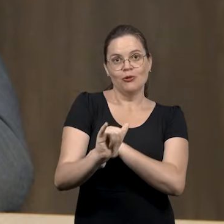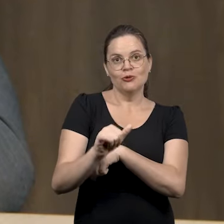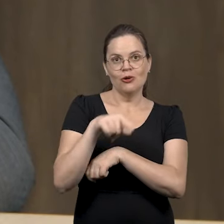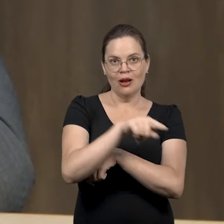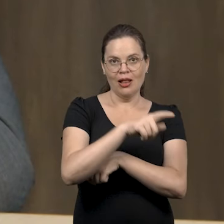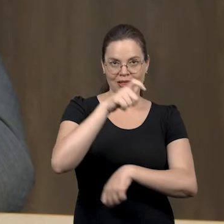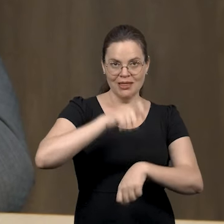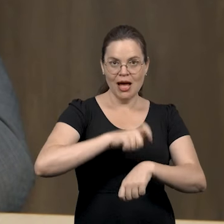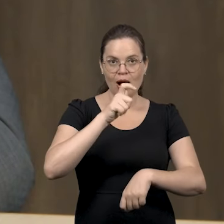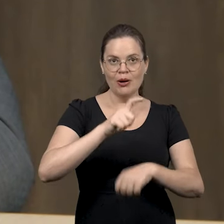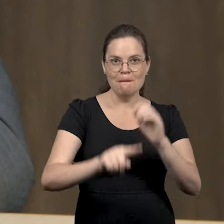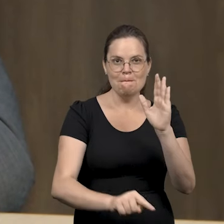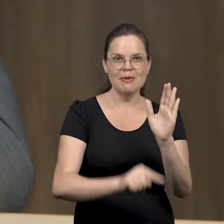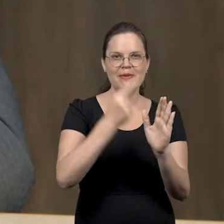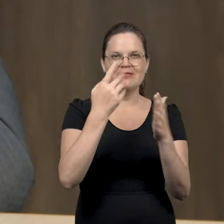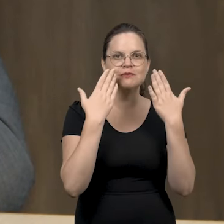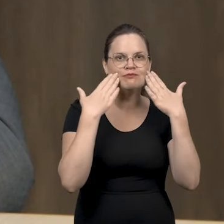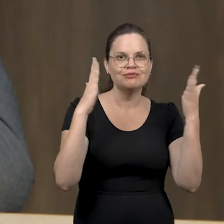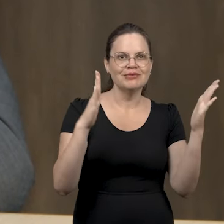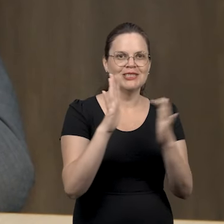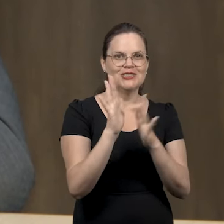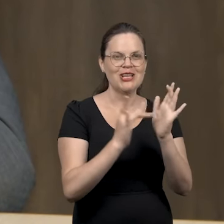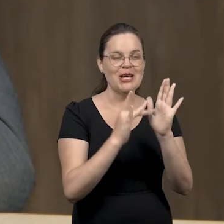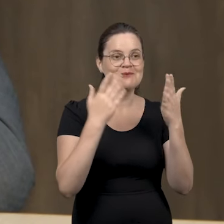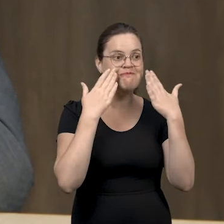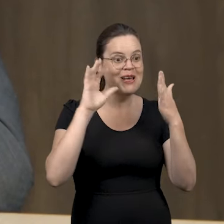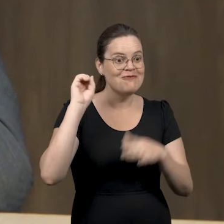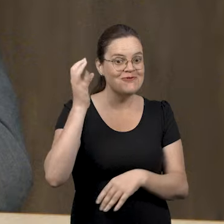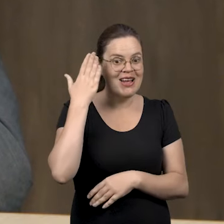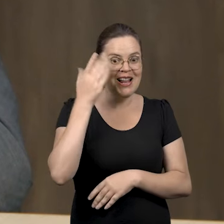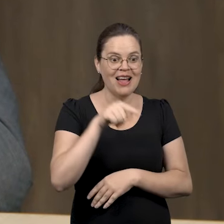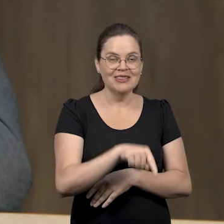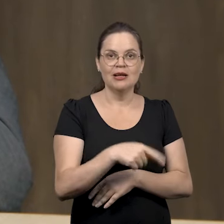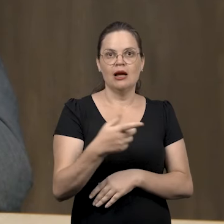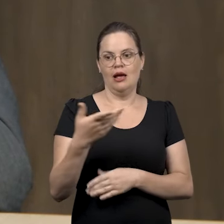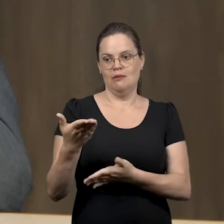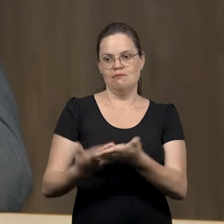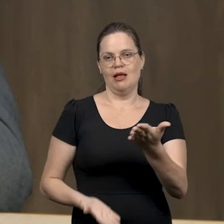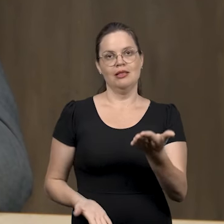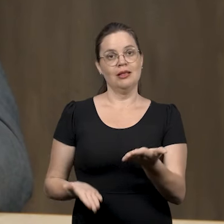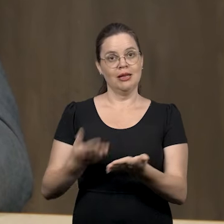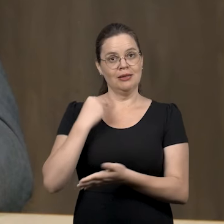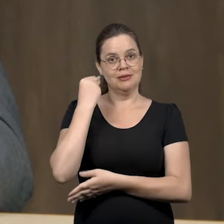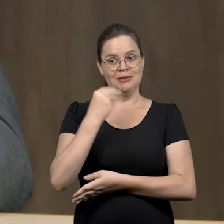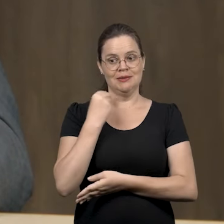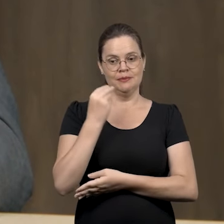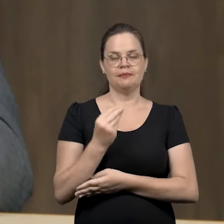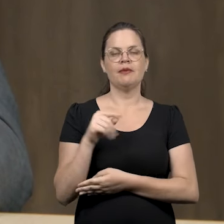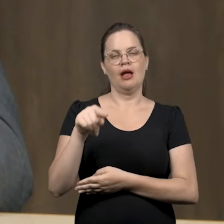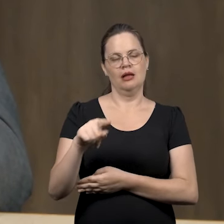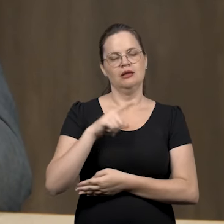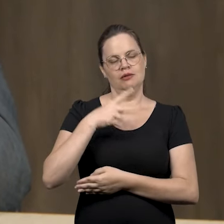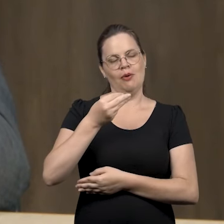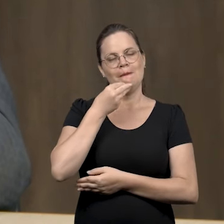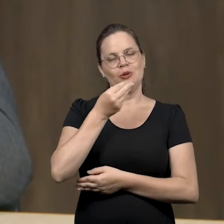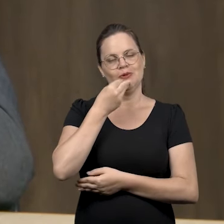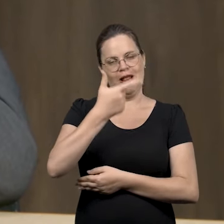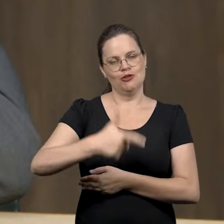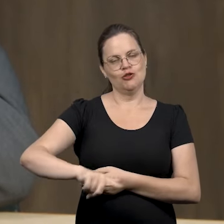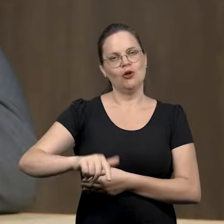presente, ele perdeu a experiência. E nós observamos que ele teve uma outra oportunidade